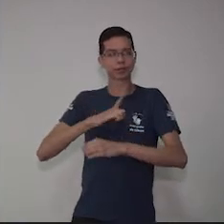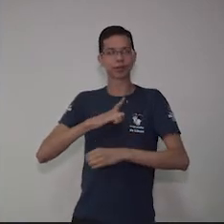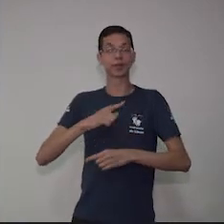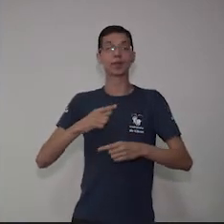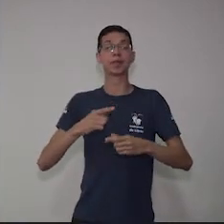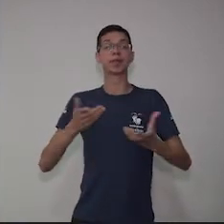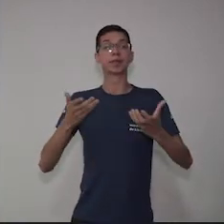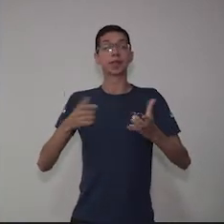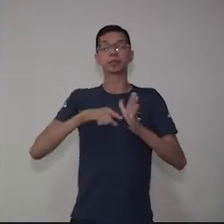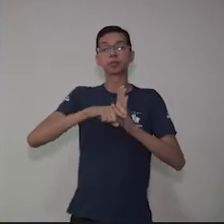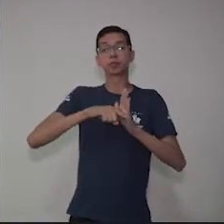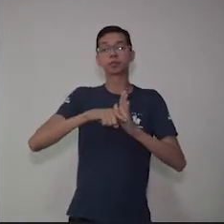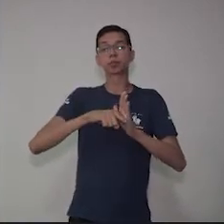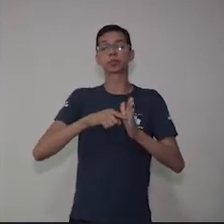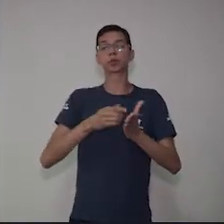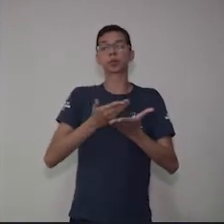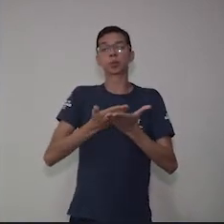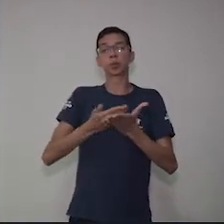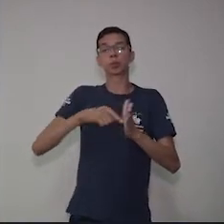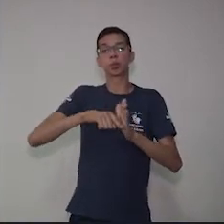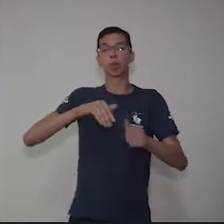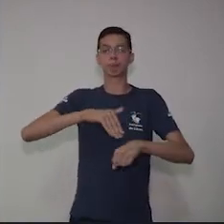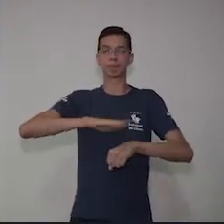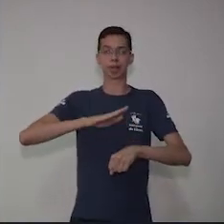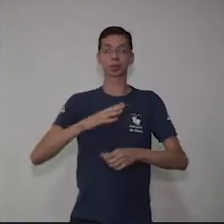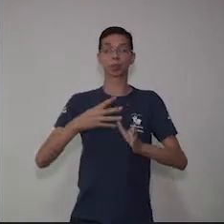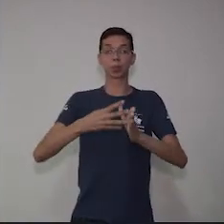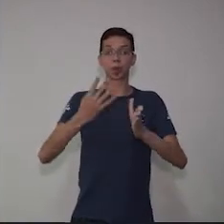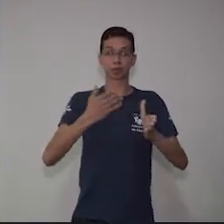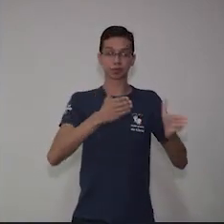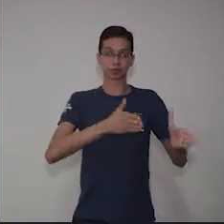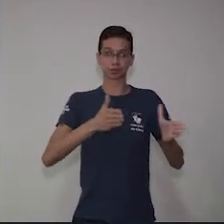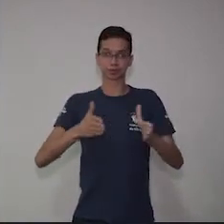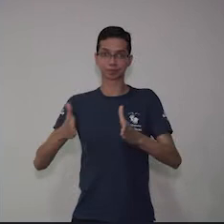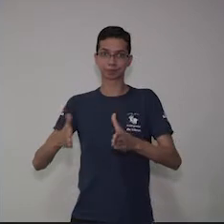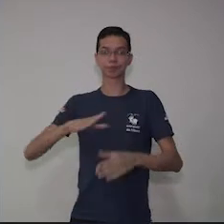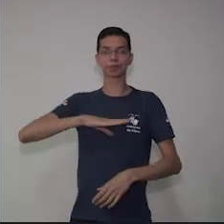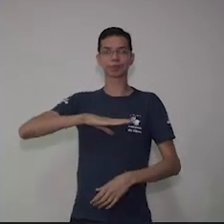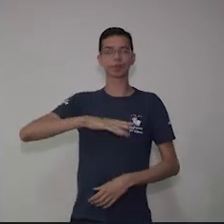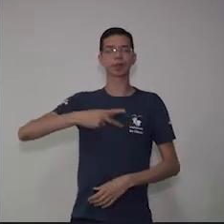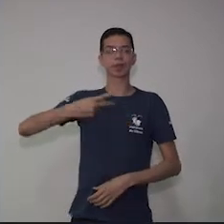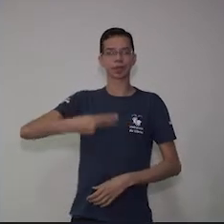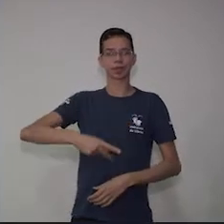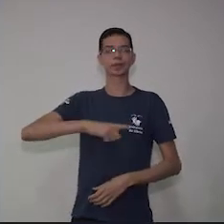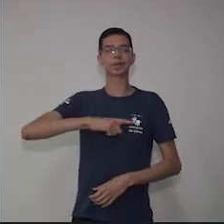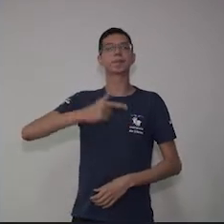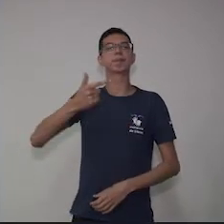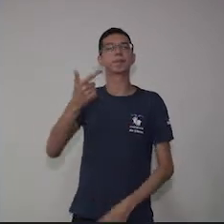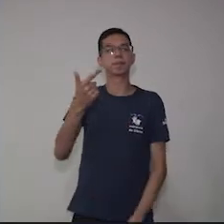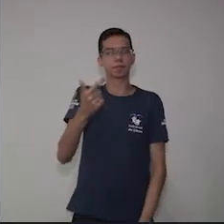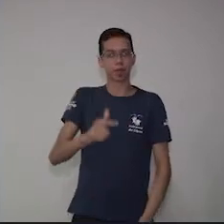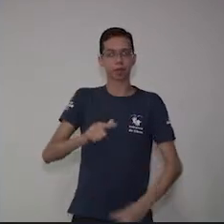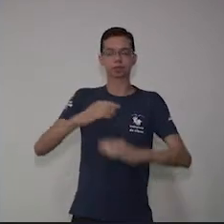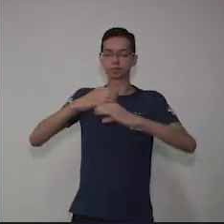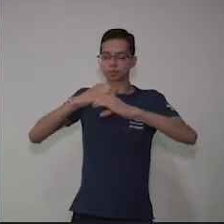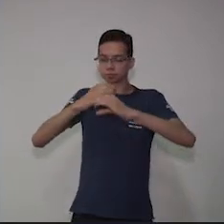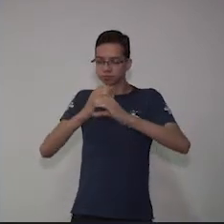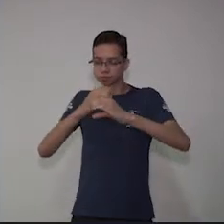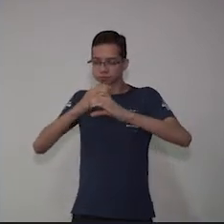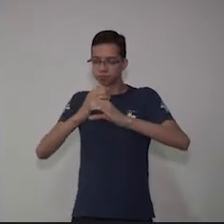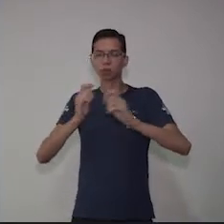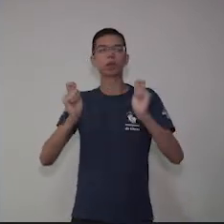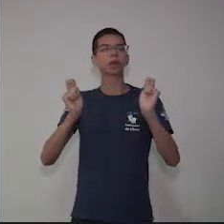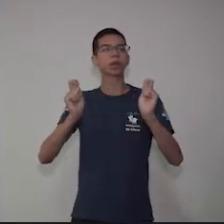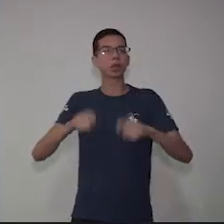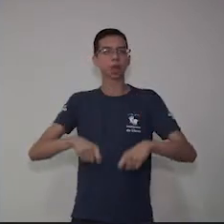para a quarta fase do inquérito, o município adquiriu mais um teste sorológico para compor esta análise, que